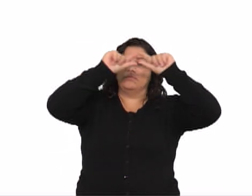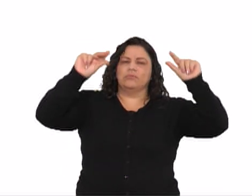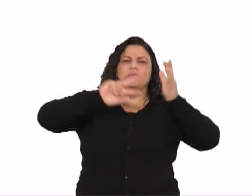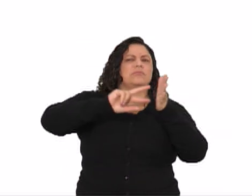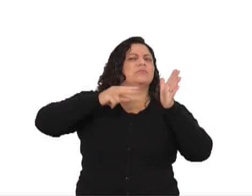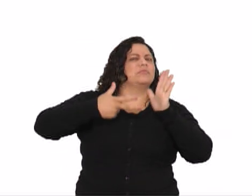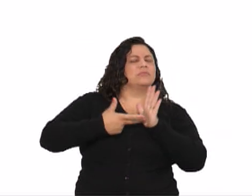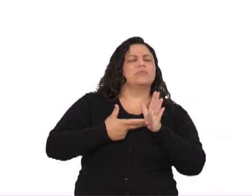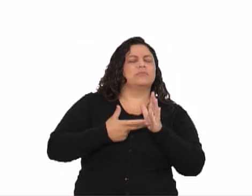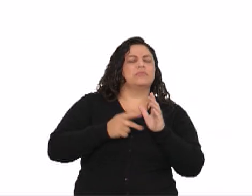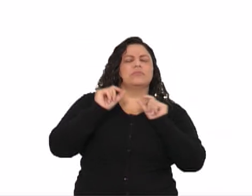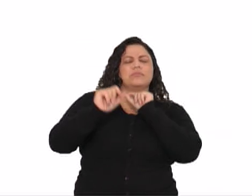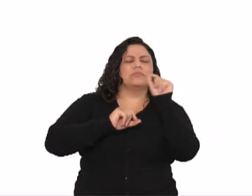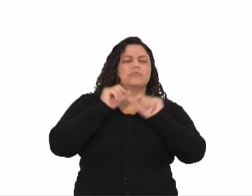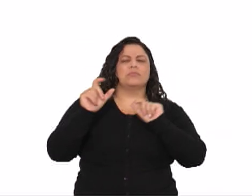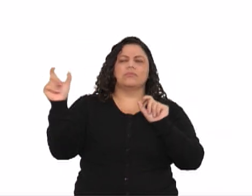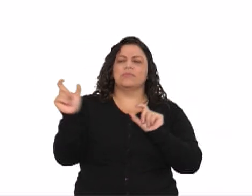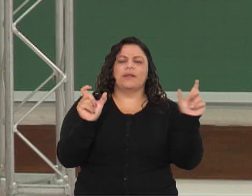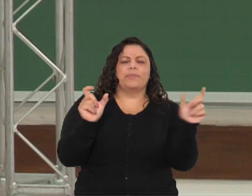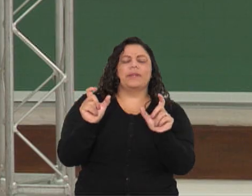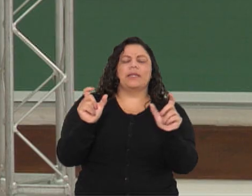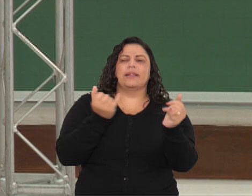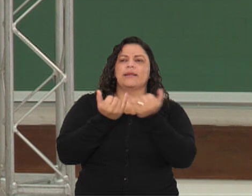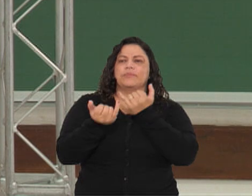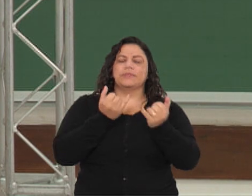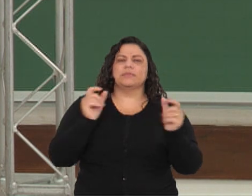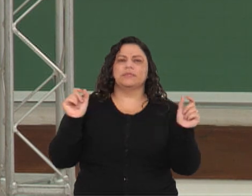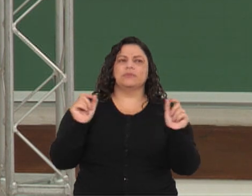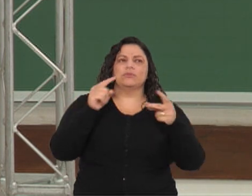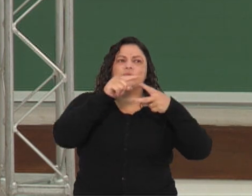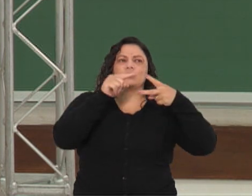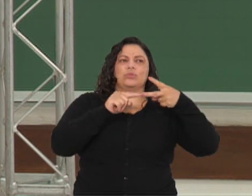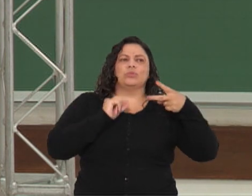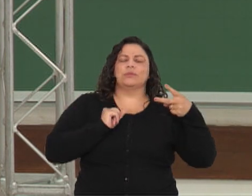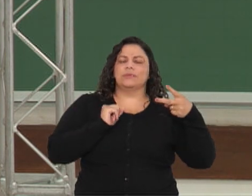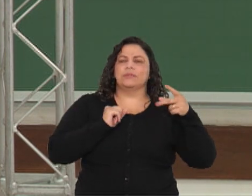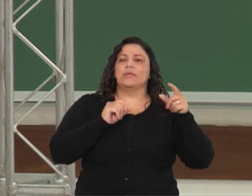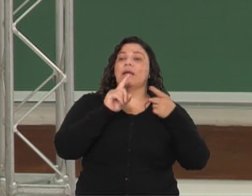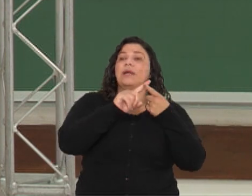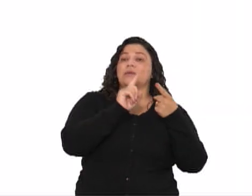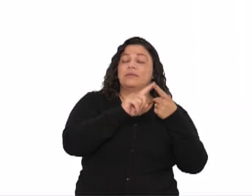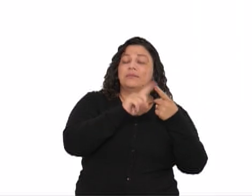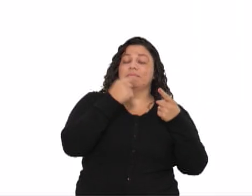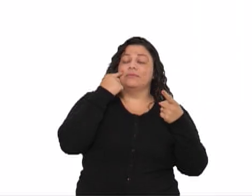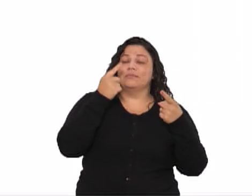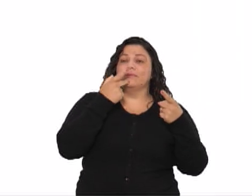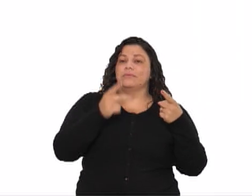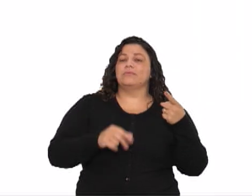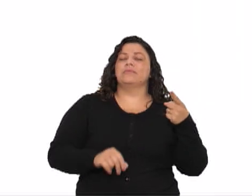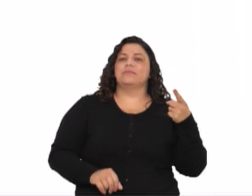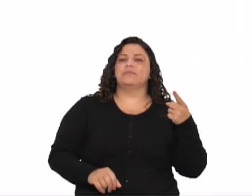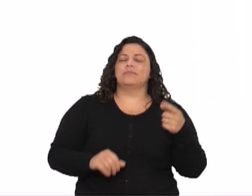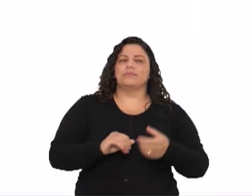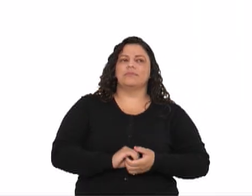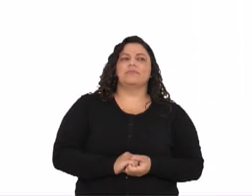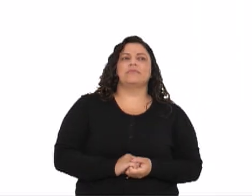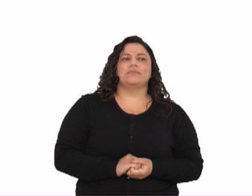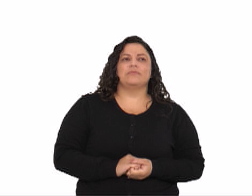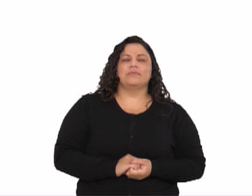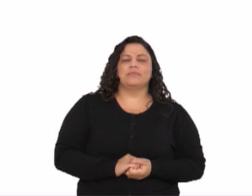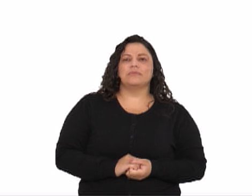de light. Light é claro, por exemplo, a gente vai falar uma cor, a gente fala light blue, azul claro,